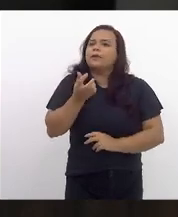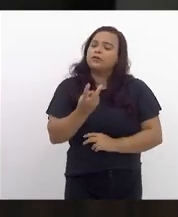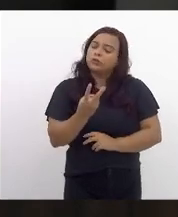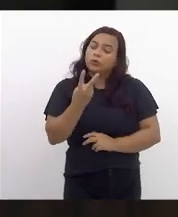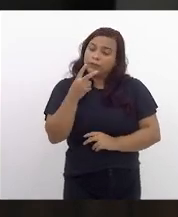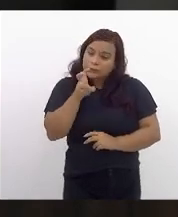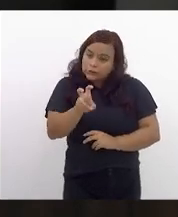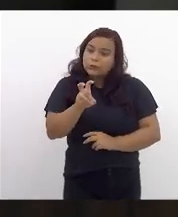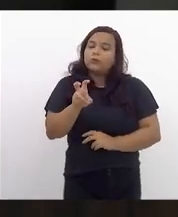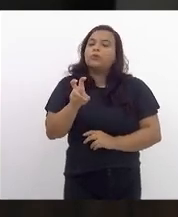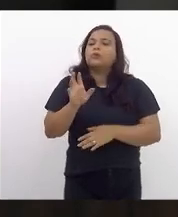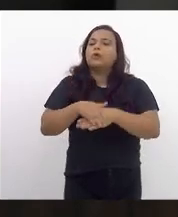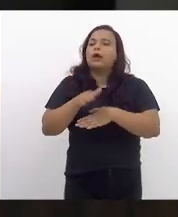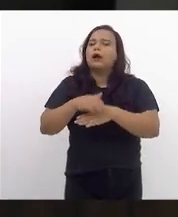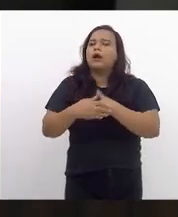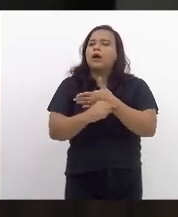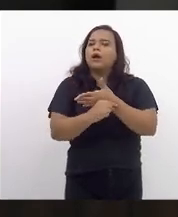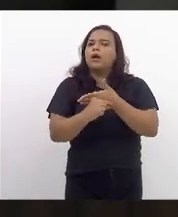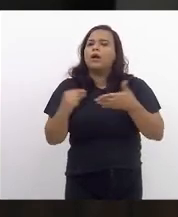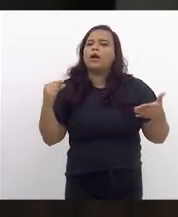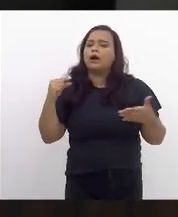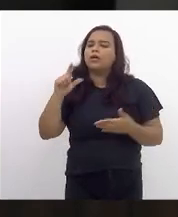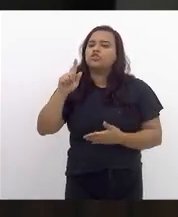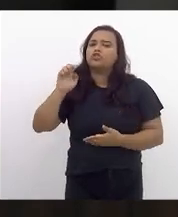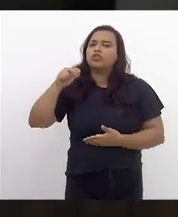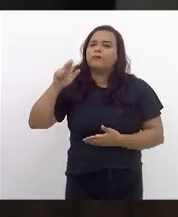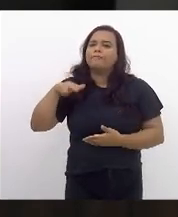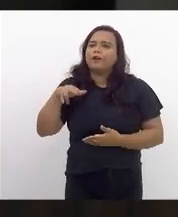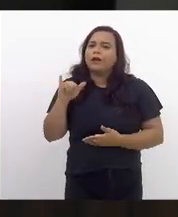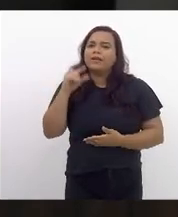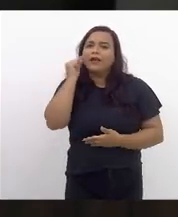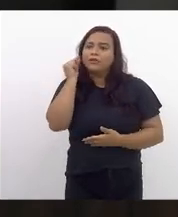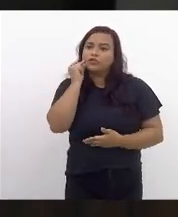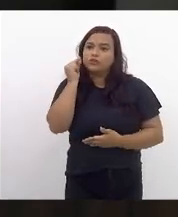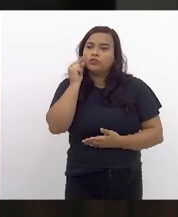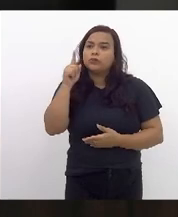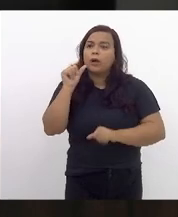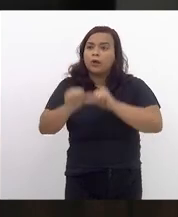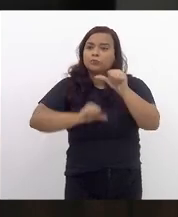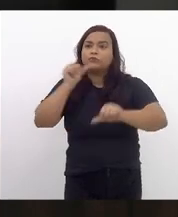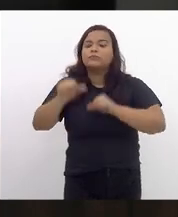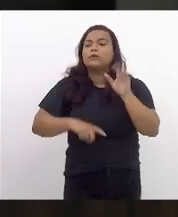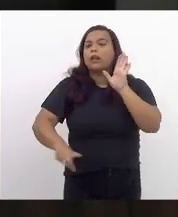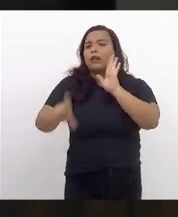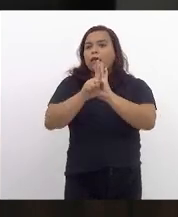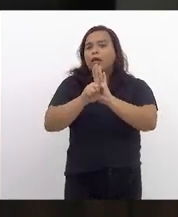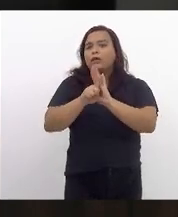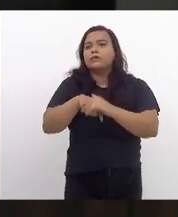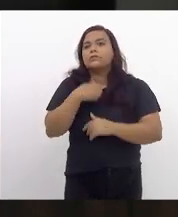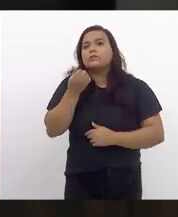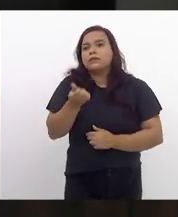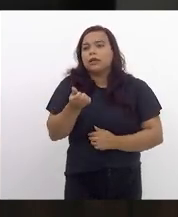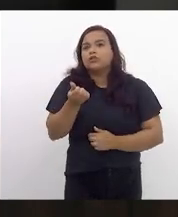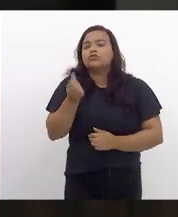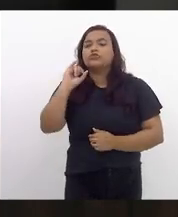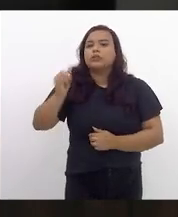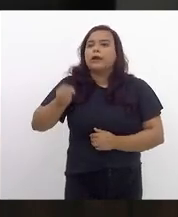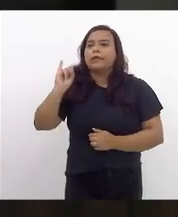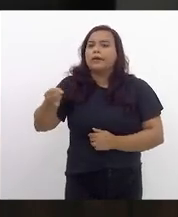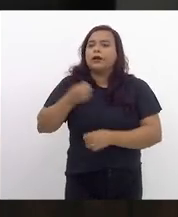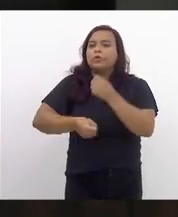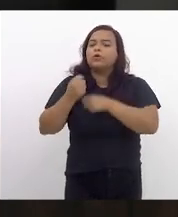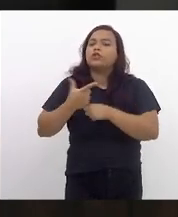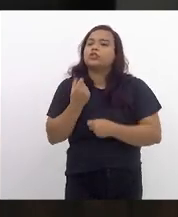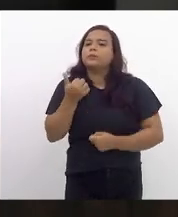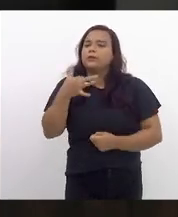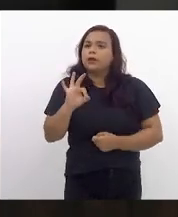de autoria do deputado Giovanni Ratinho, que altera o anexo da lei 5.645 de 6 de janeiro de 2010, incluindo no calendário oficial de